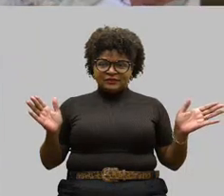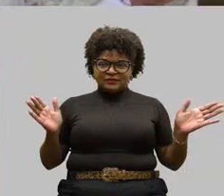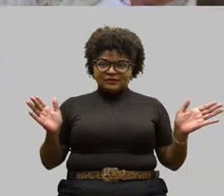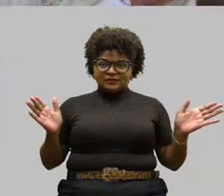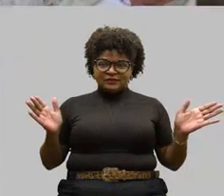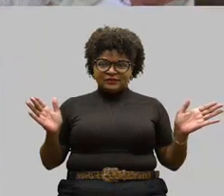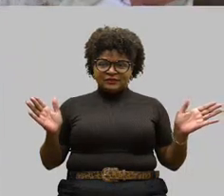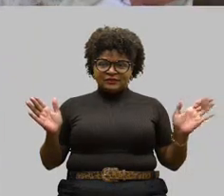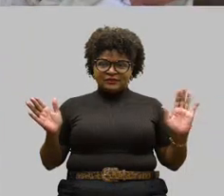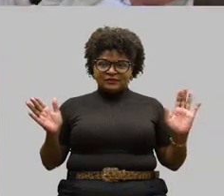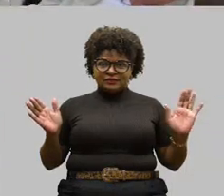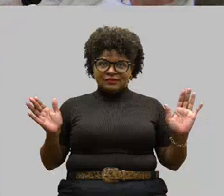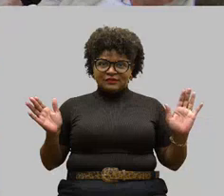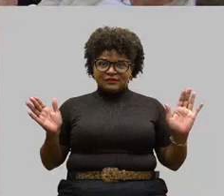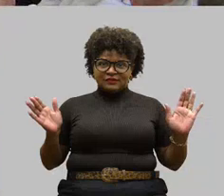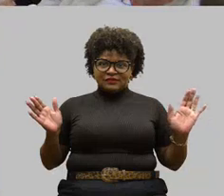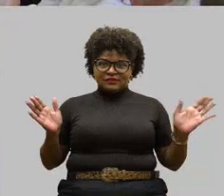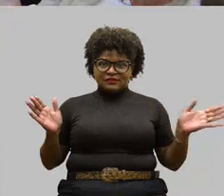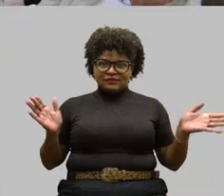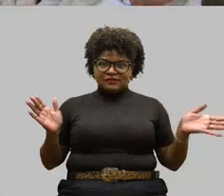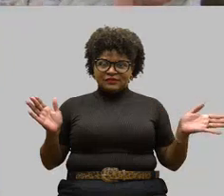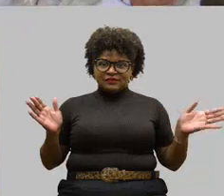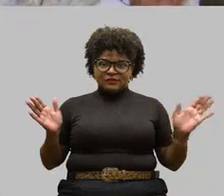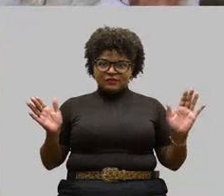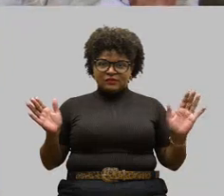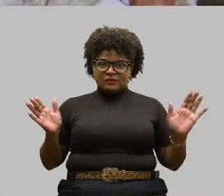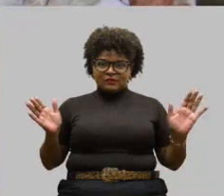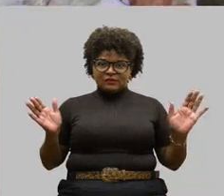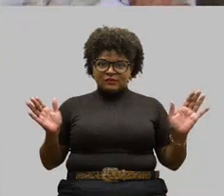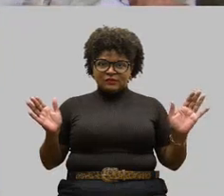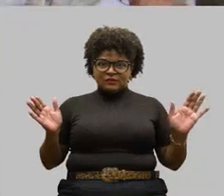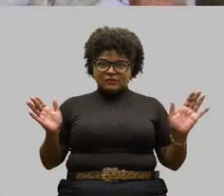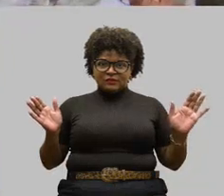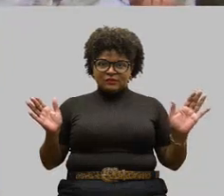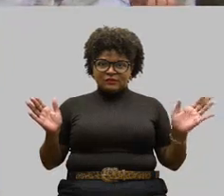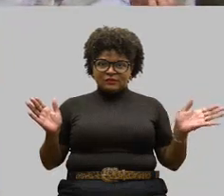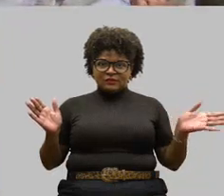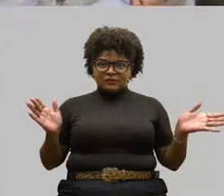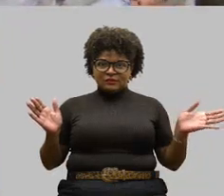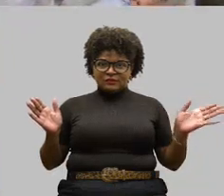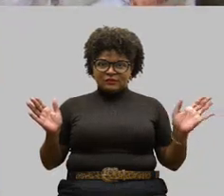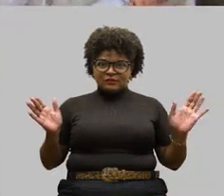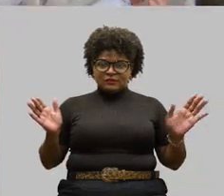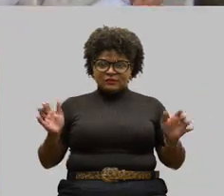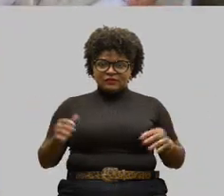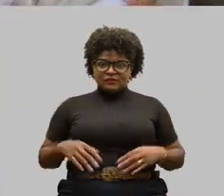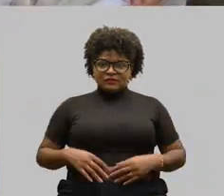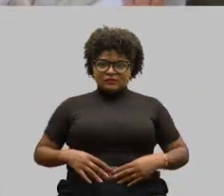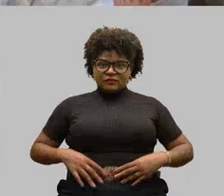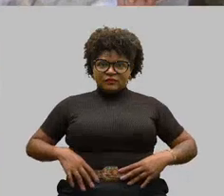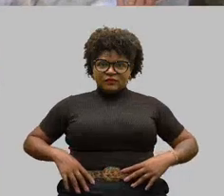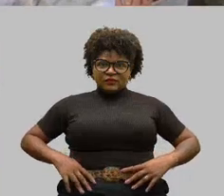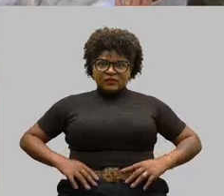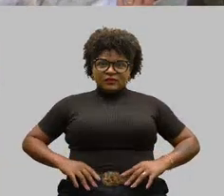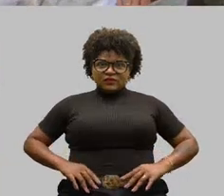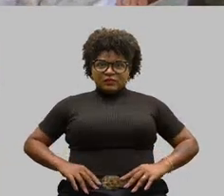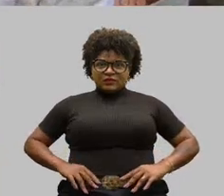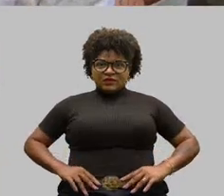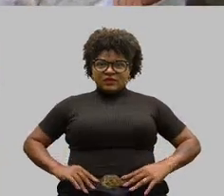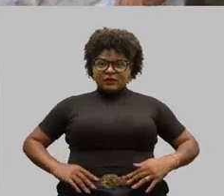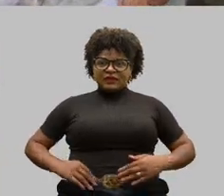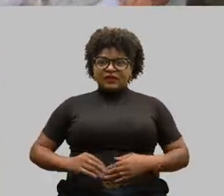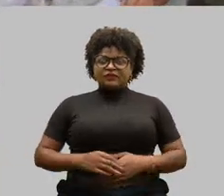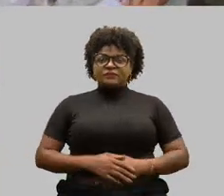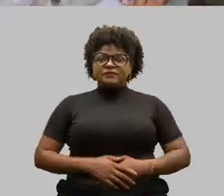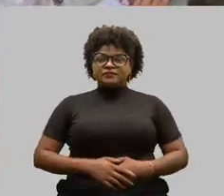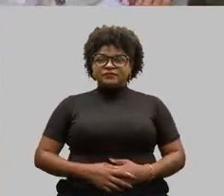Bom dia a todos a número regimental declaro aberta a terceira reunião extraordinária da